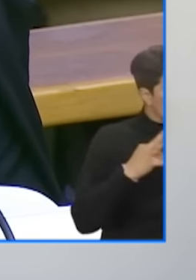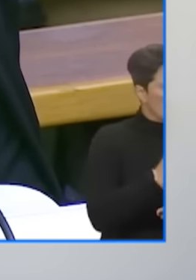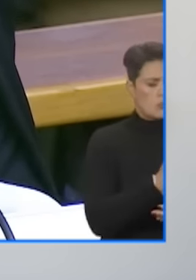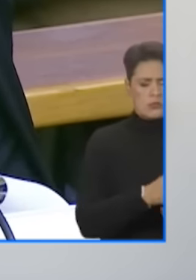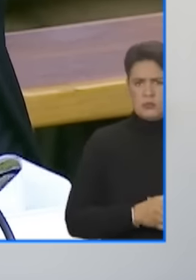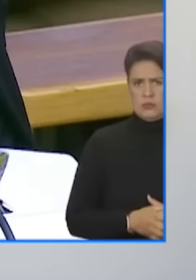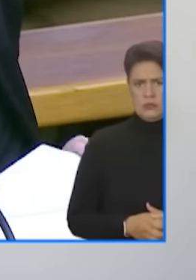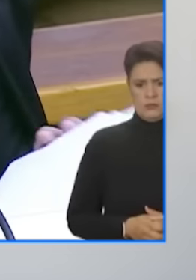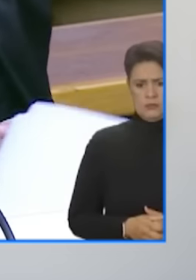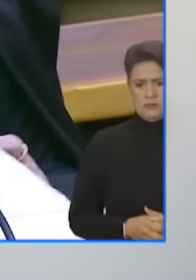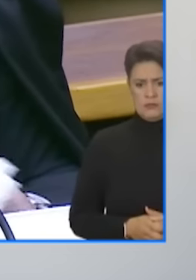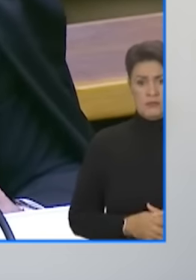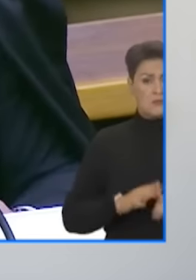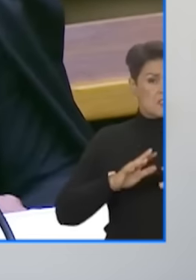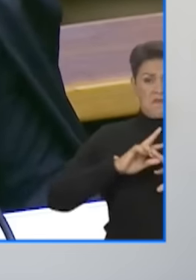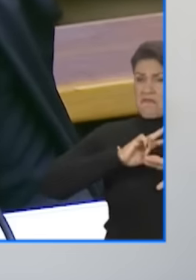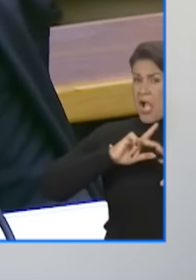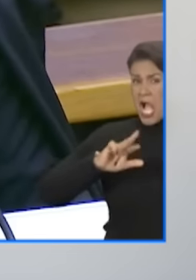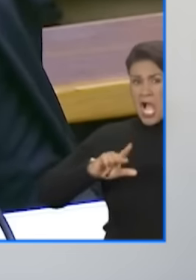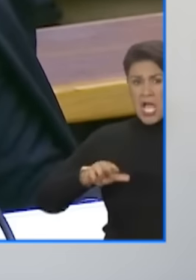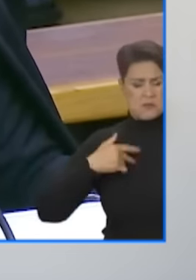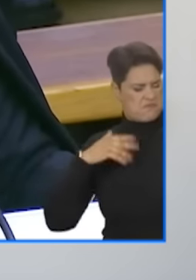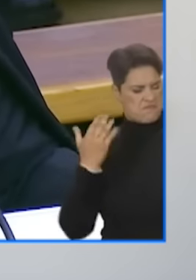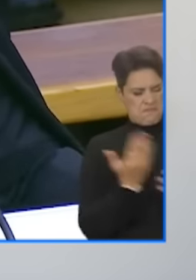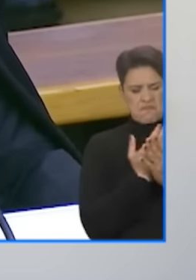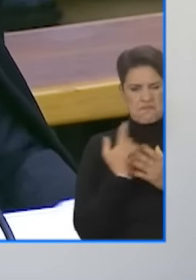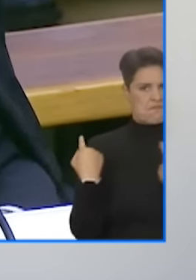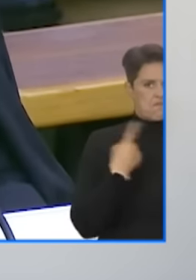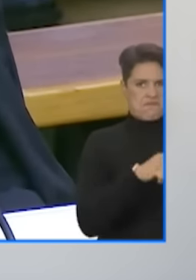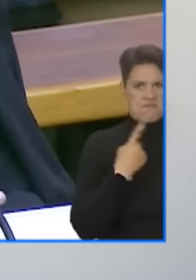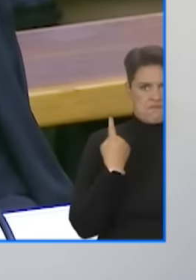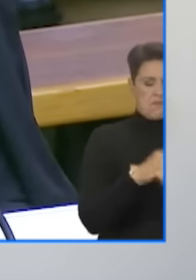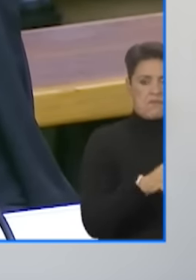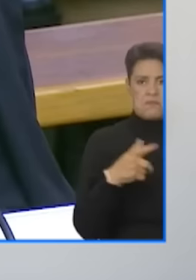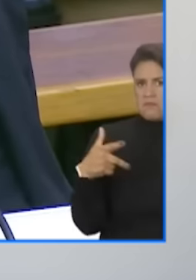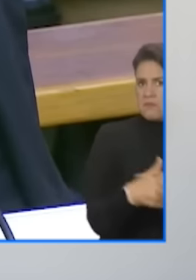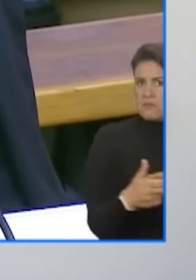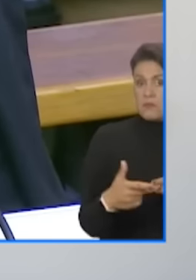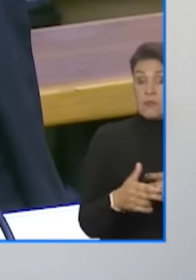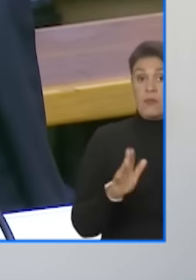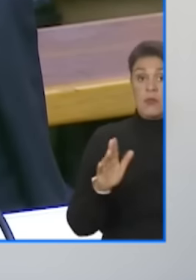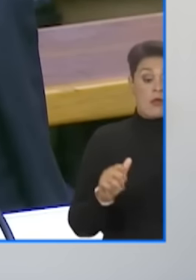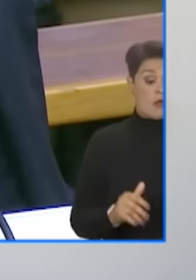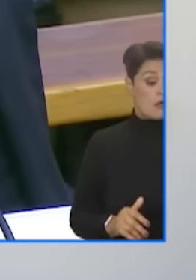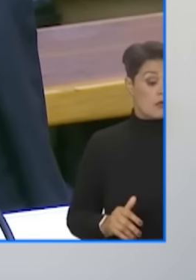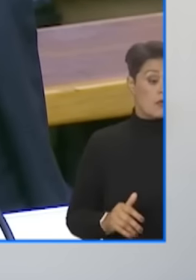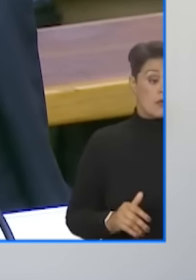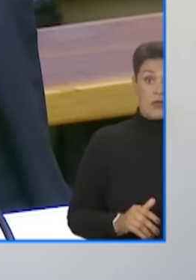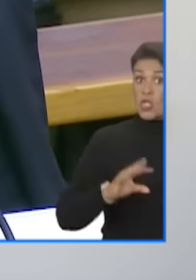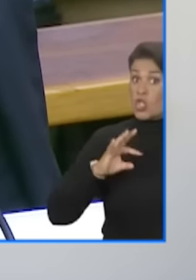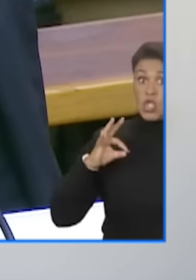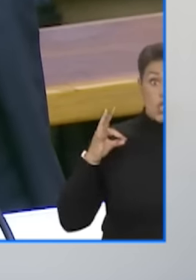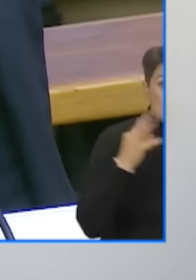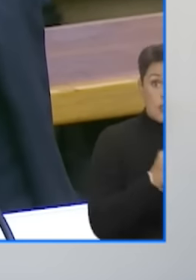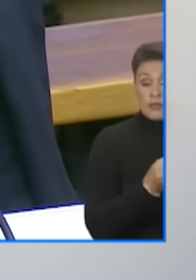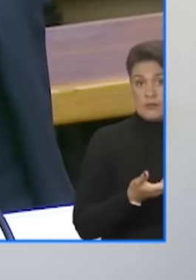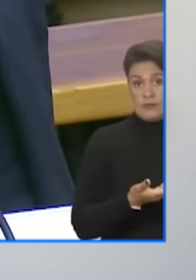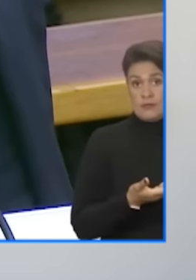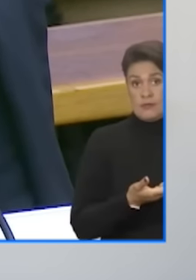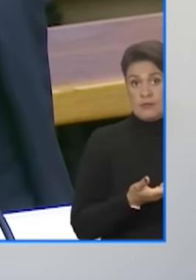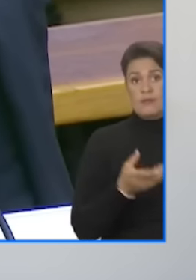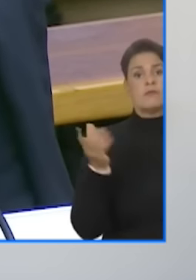o ministro suspeito, aí eu já acho que é algo um pouco exagerado pelo estado de coisas que temos neste momento. Pode ser que venham